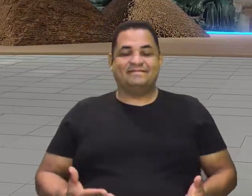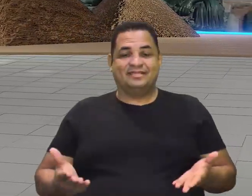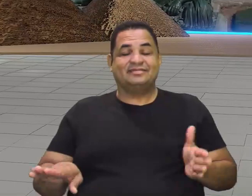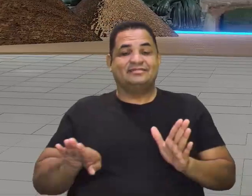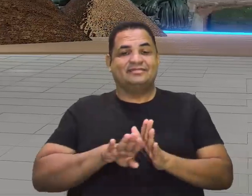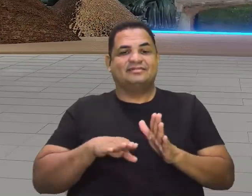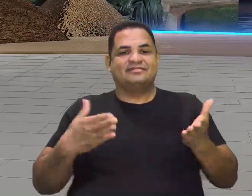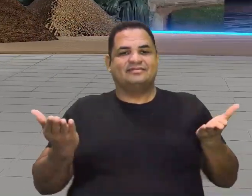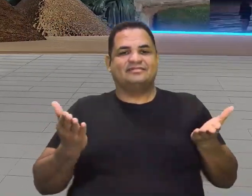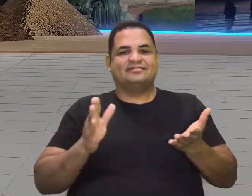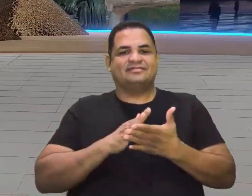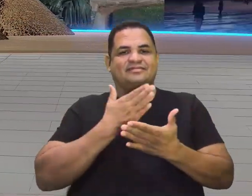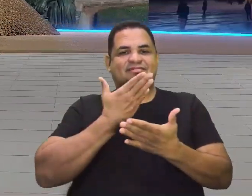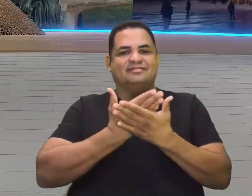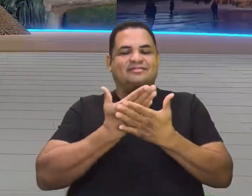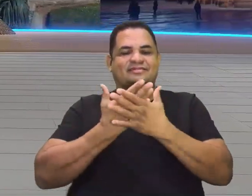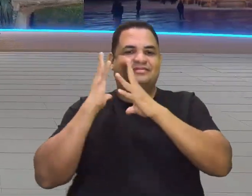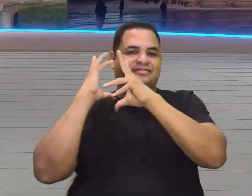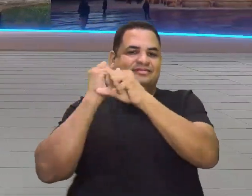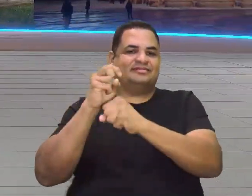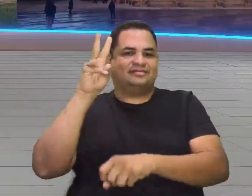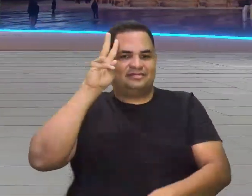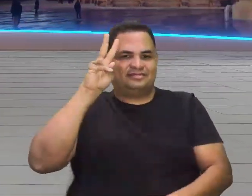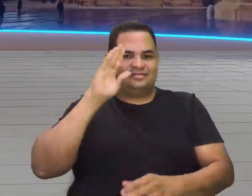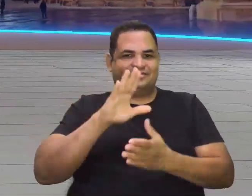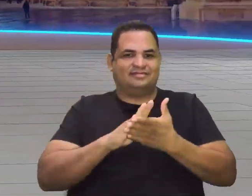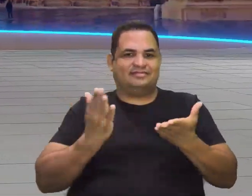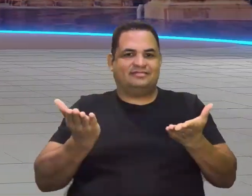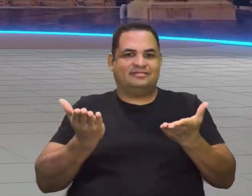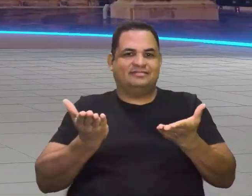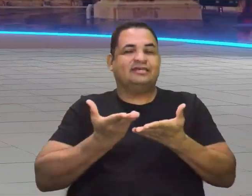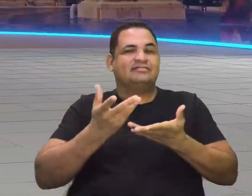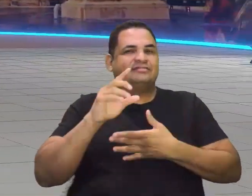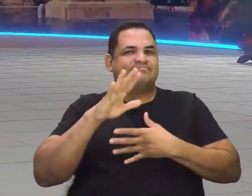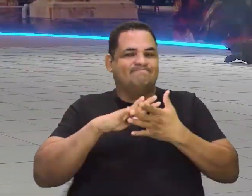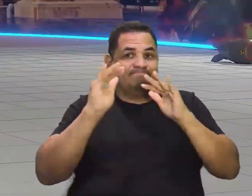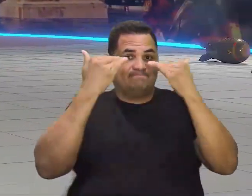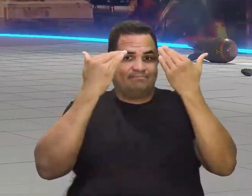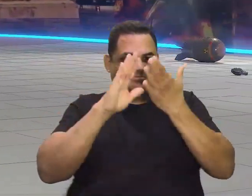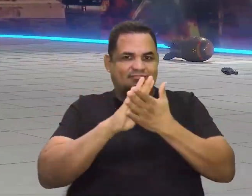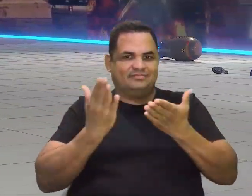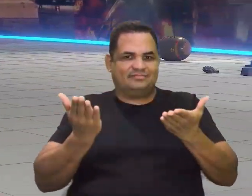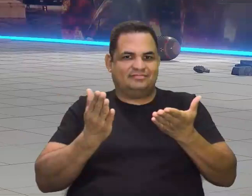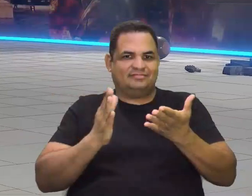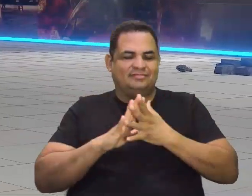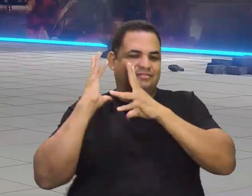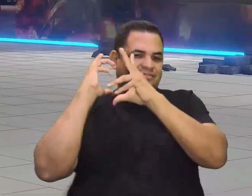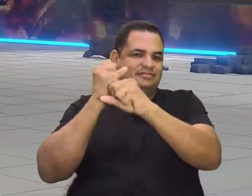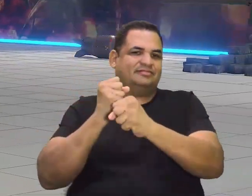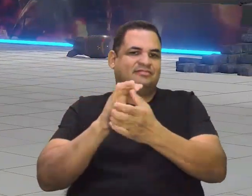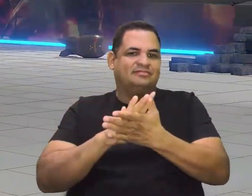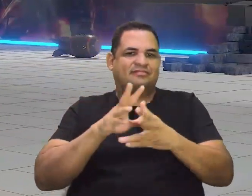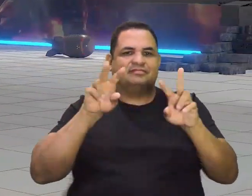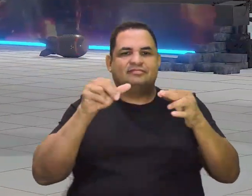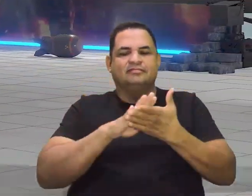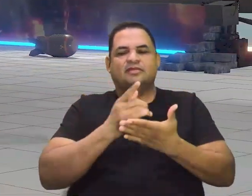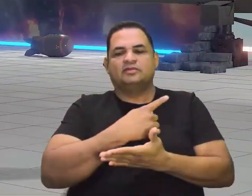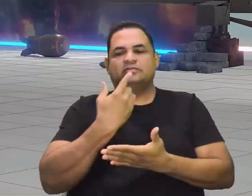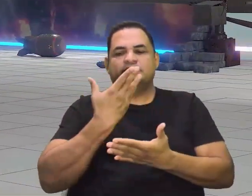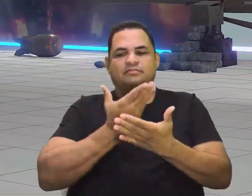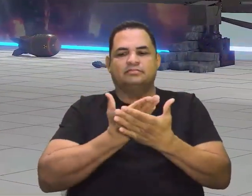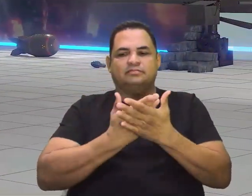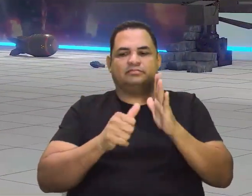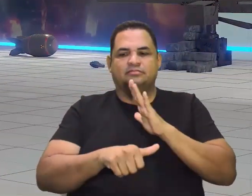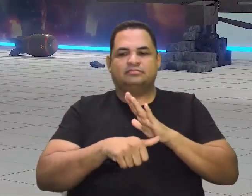Chegamos agora à nossa aula de revisão de história. Então, eu quero que você fique ligado, porque agora nós vamos revisar sobre esse assunto que nós estudamos na